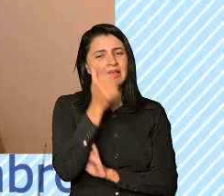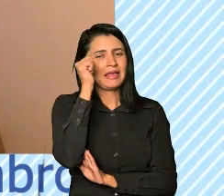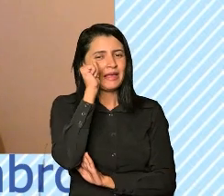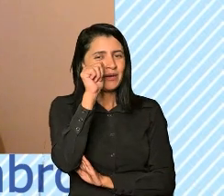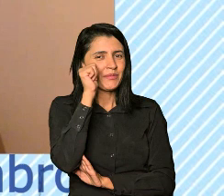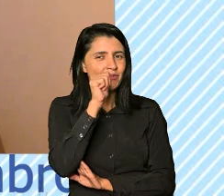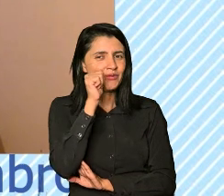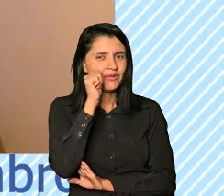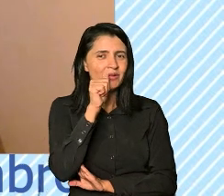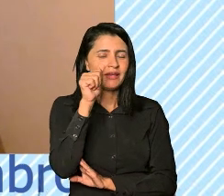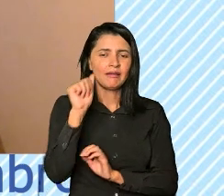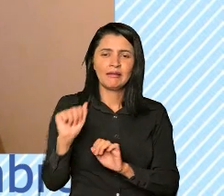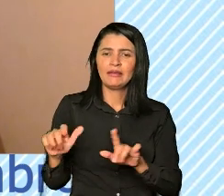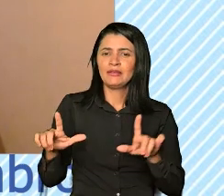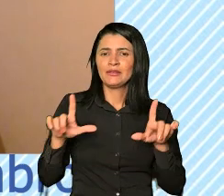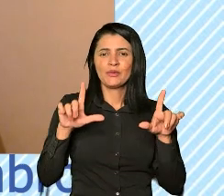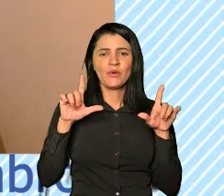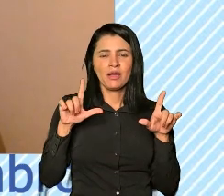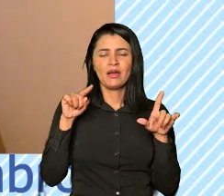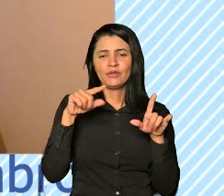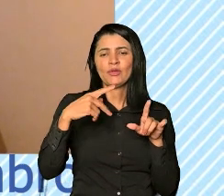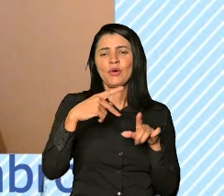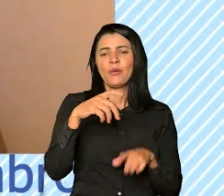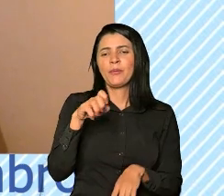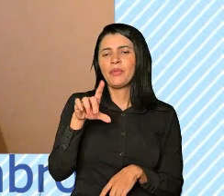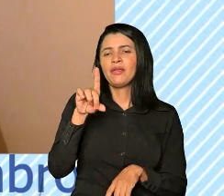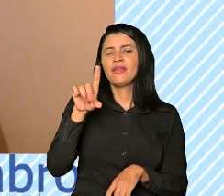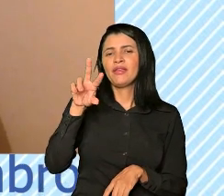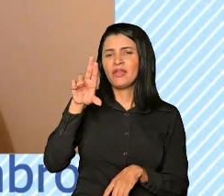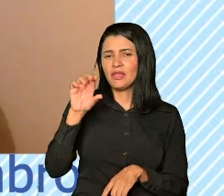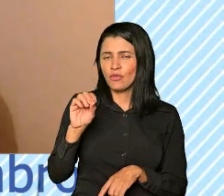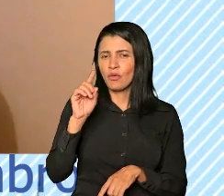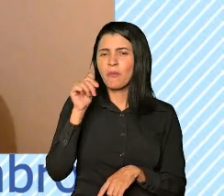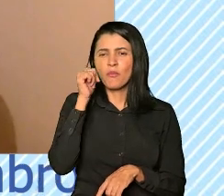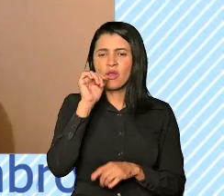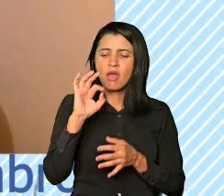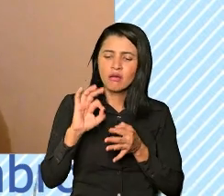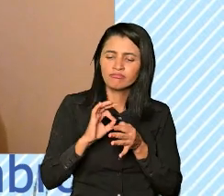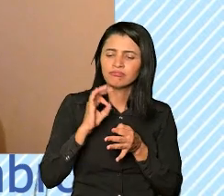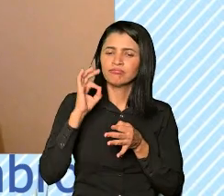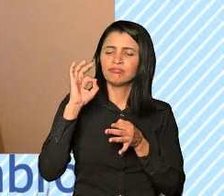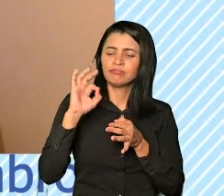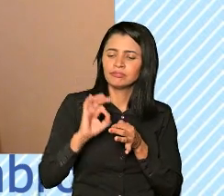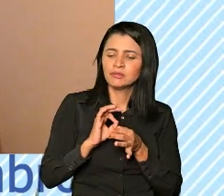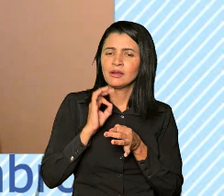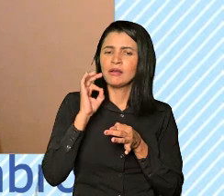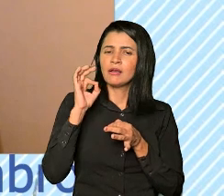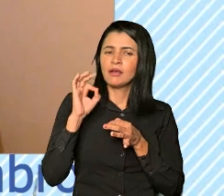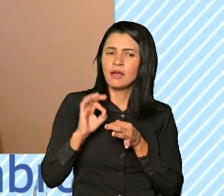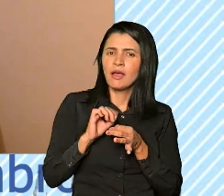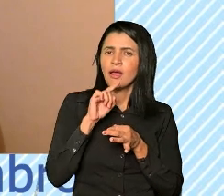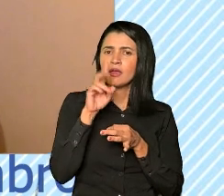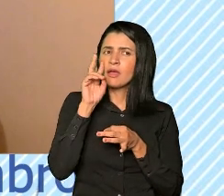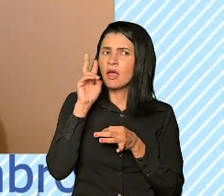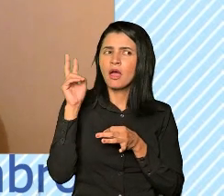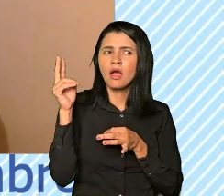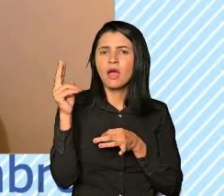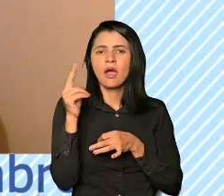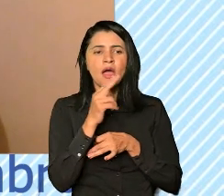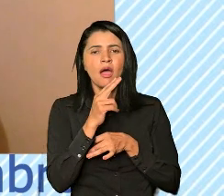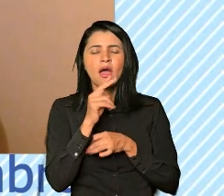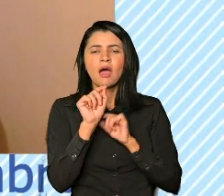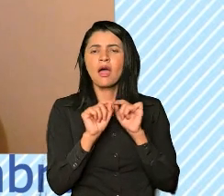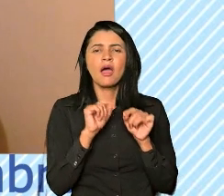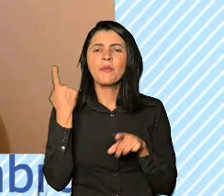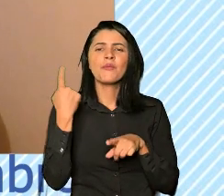mulheres, esse quadro do Pedro Bruno, das mulheres costurando, ele de alguma forma, ele dá visibilidade, porque